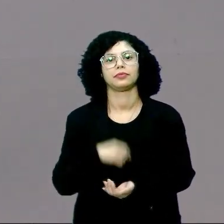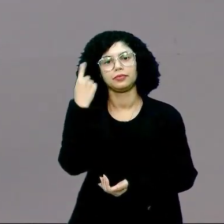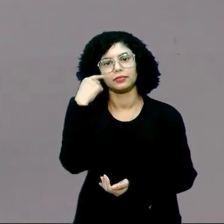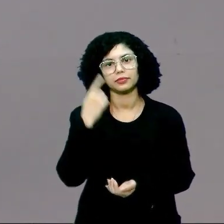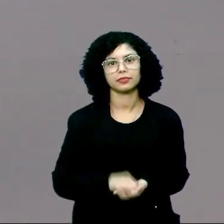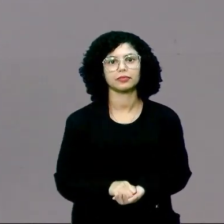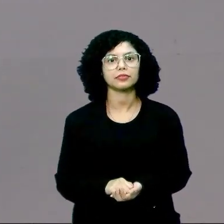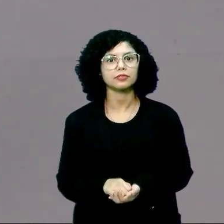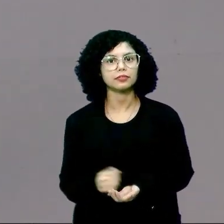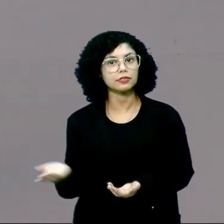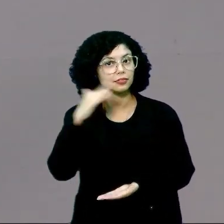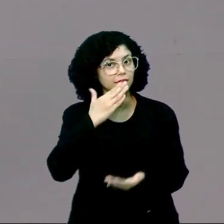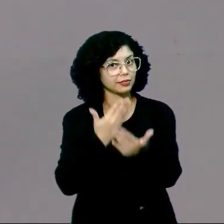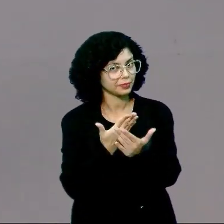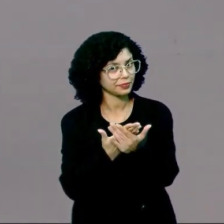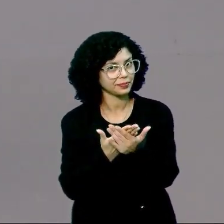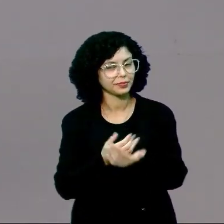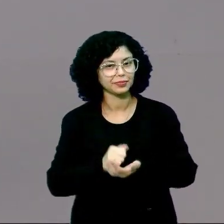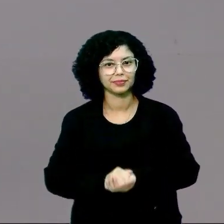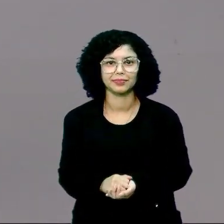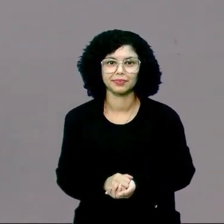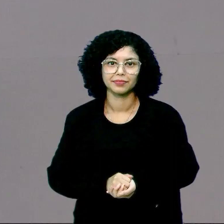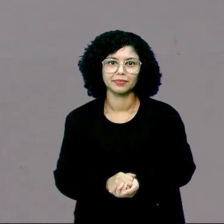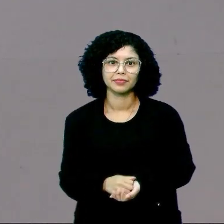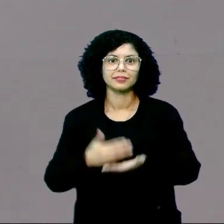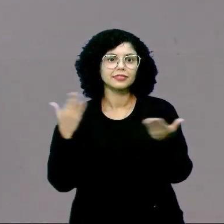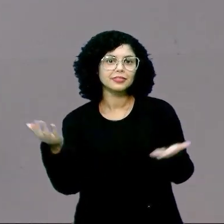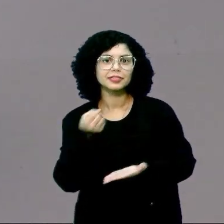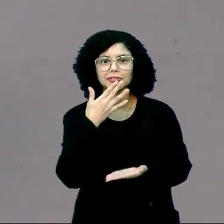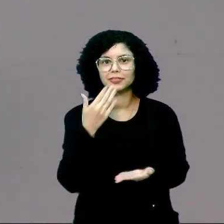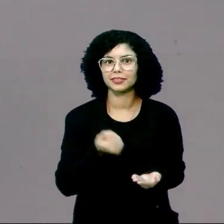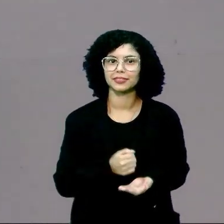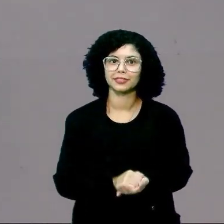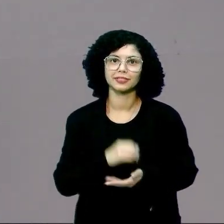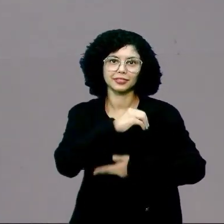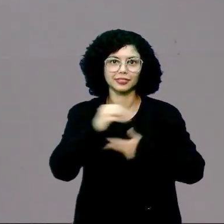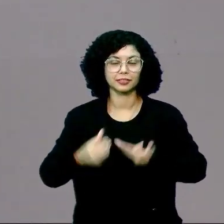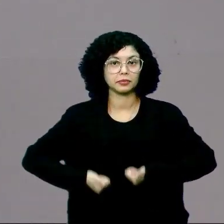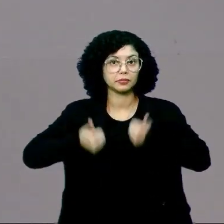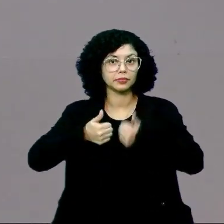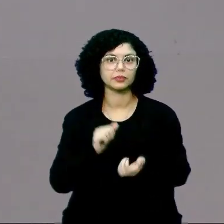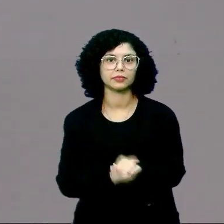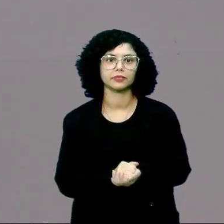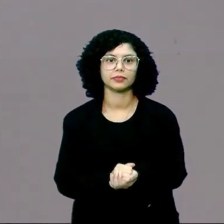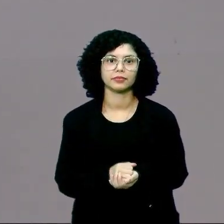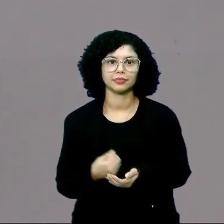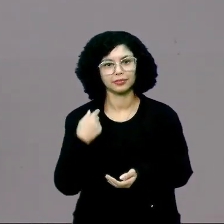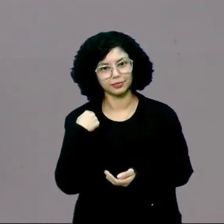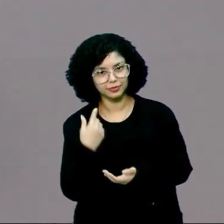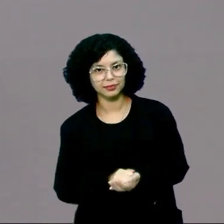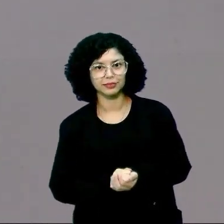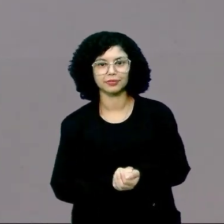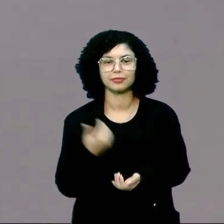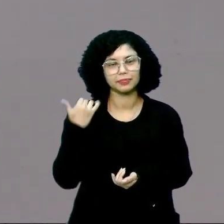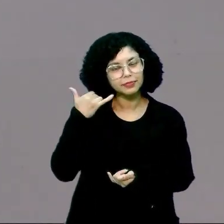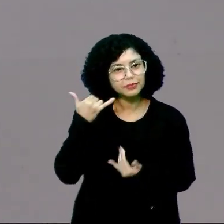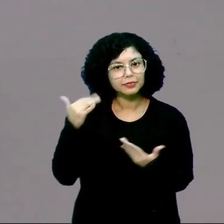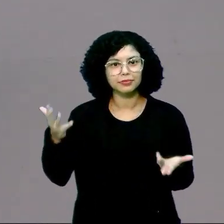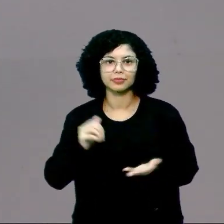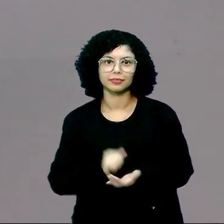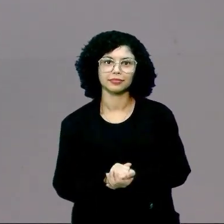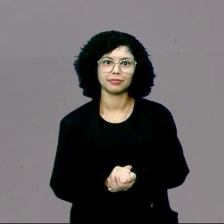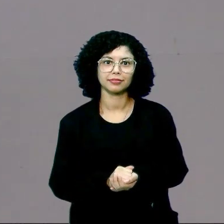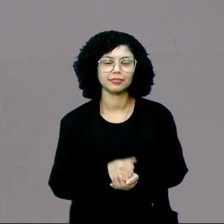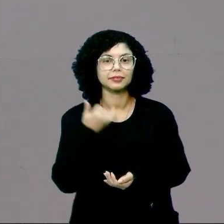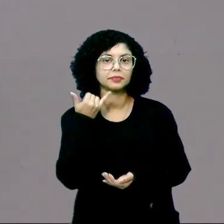língua espanhola. Vamos a estudar? E aí, galera do Pré-ENEM Legal, estava aqui, né, mexendo no meu celular,